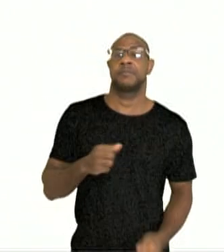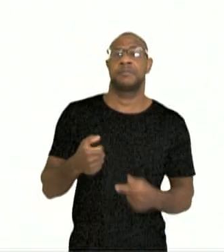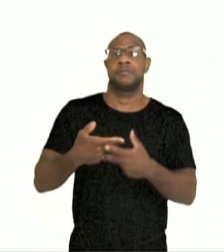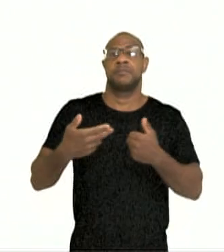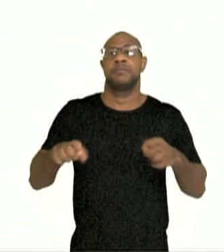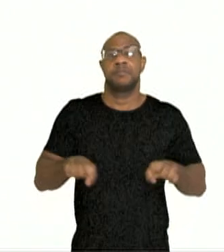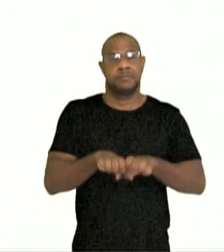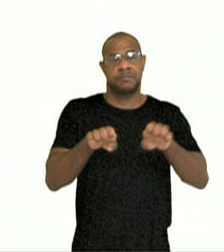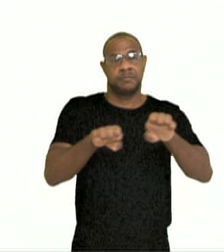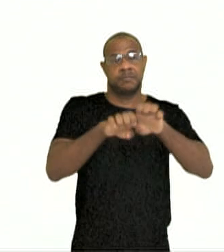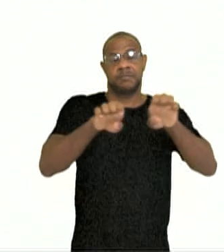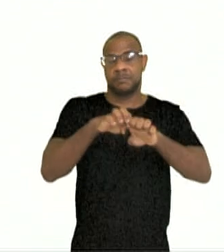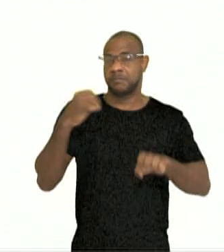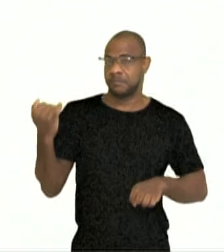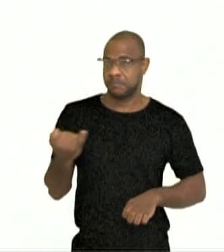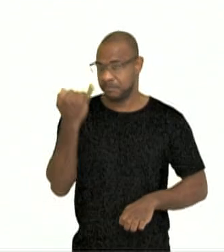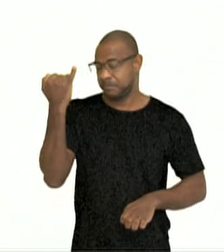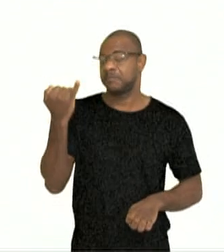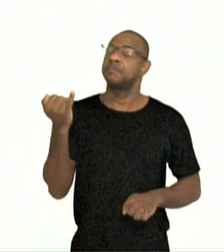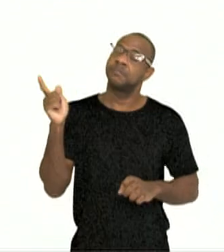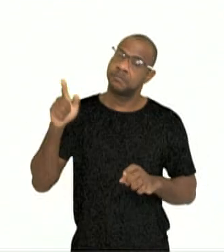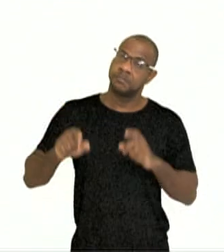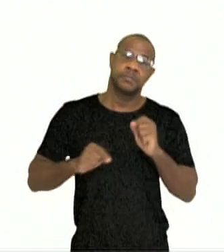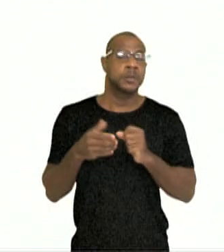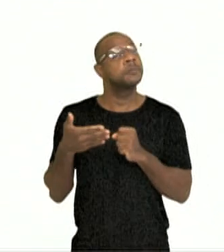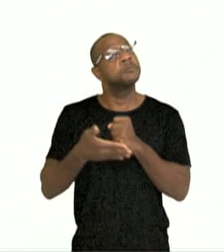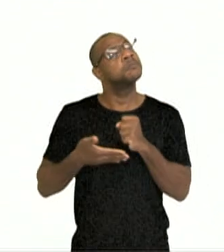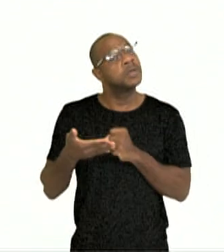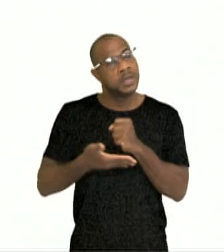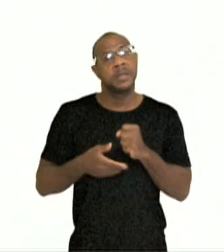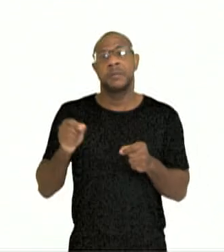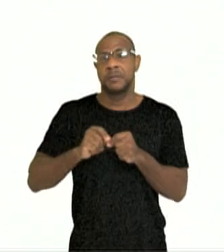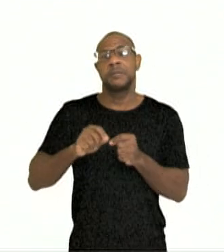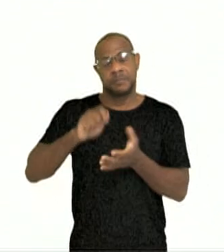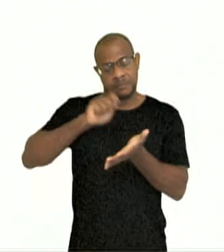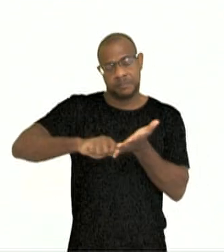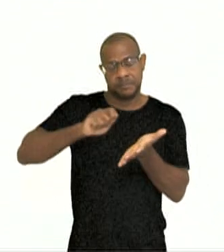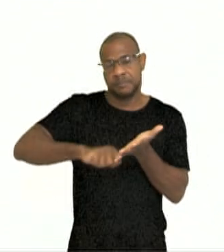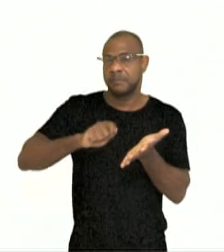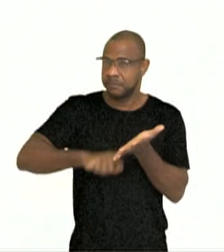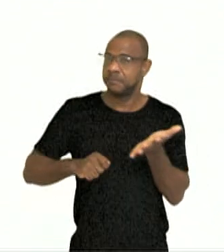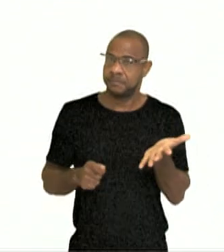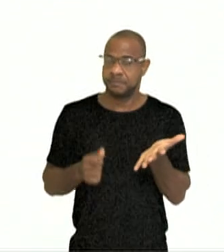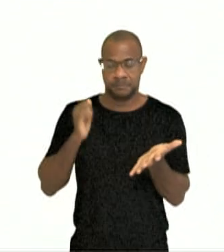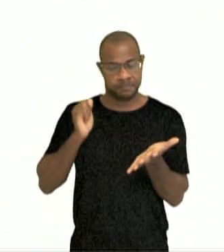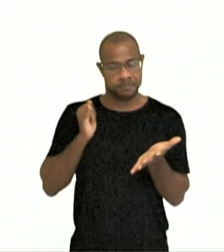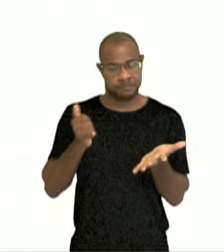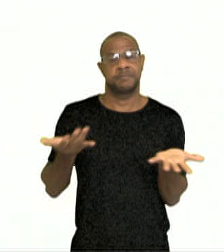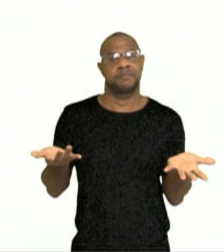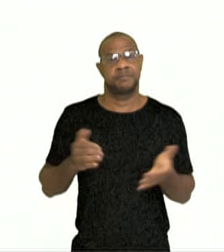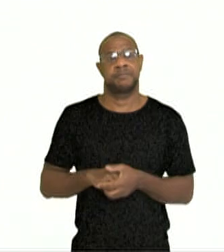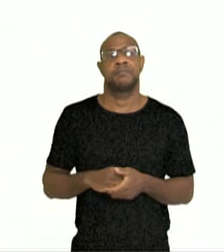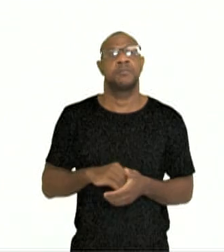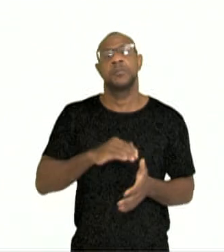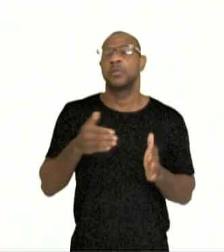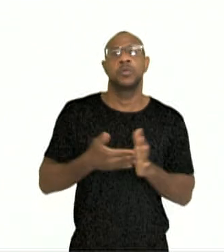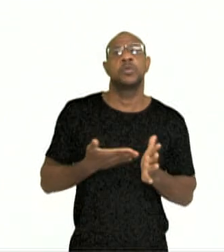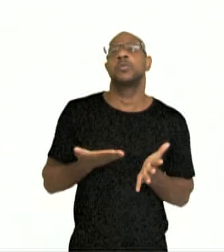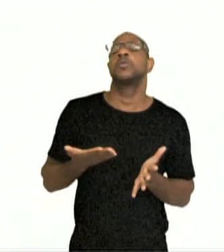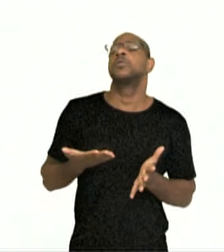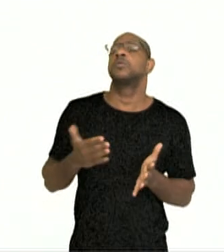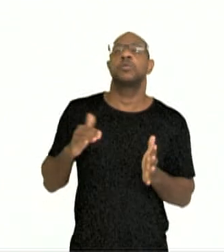elementos essenciais que são base para a produção de um texto narrativo. Todo texto narrativo